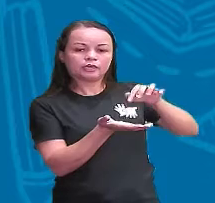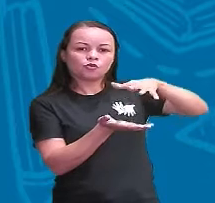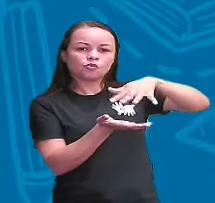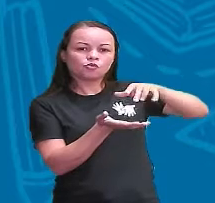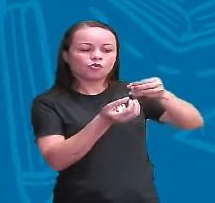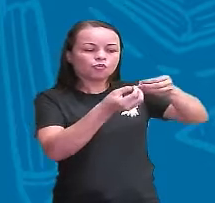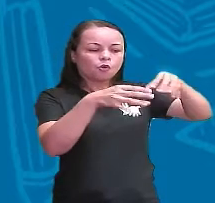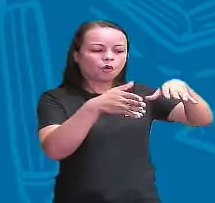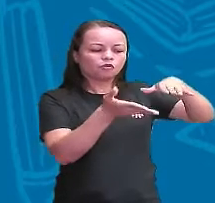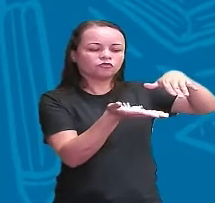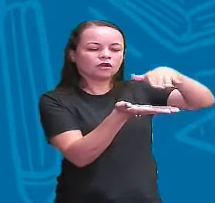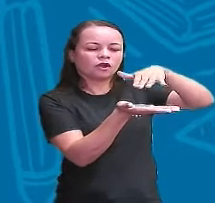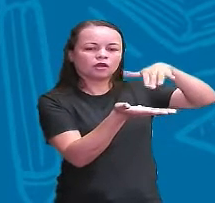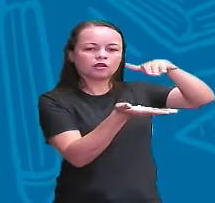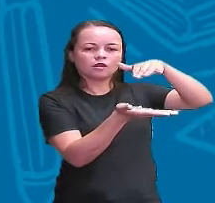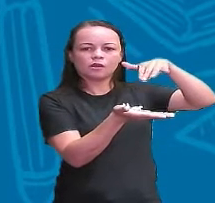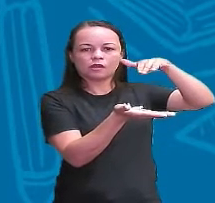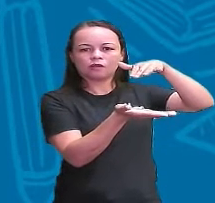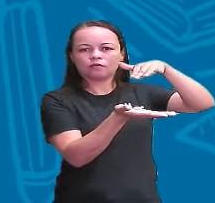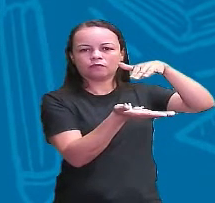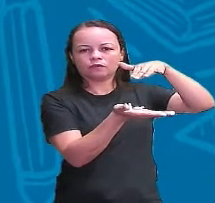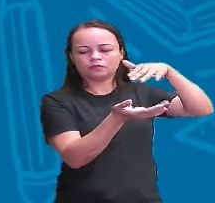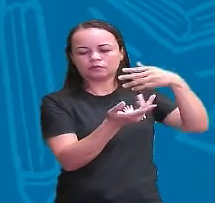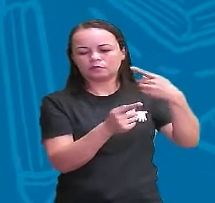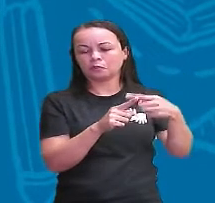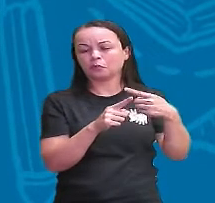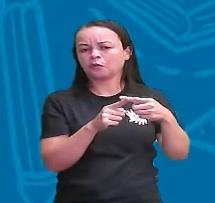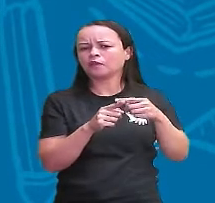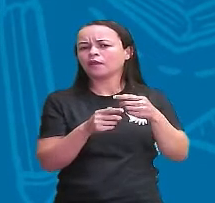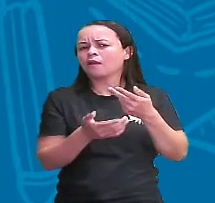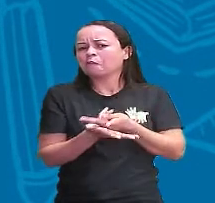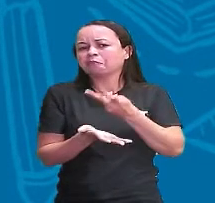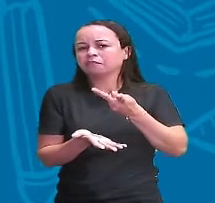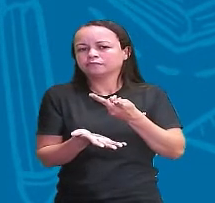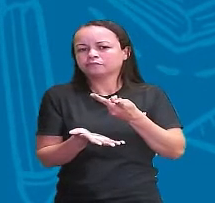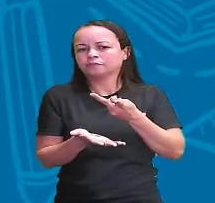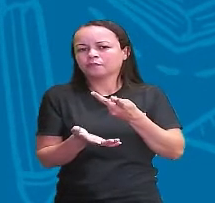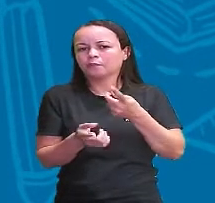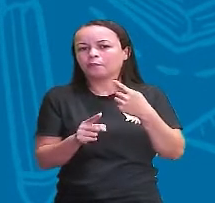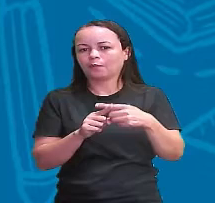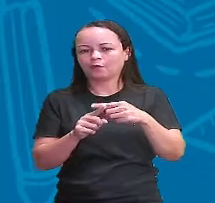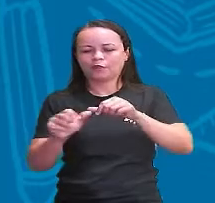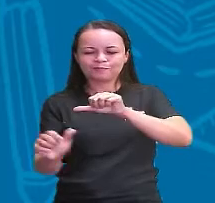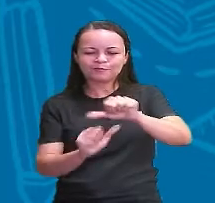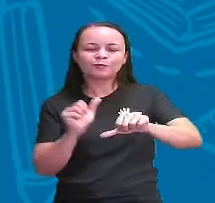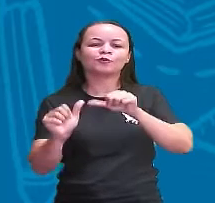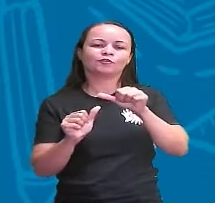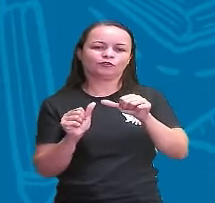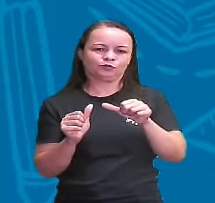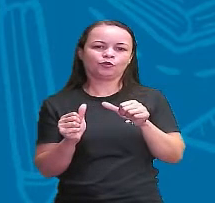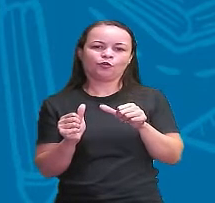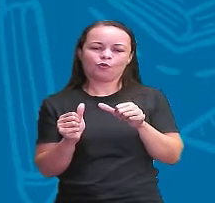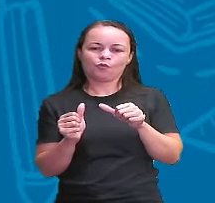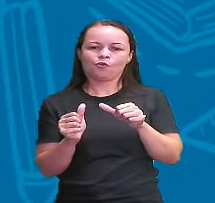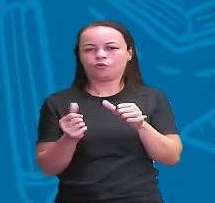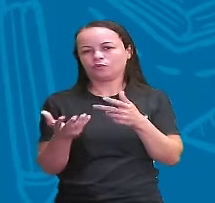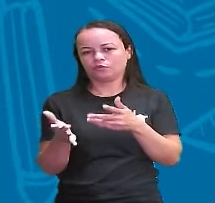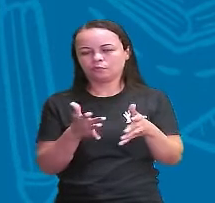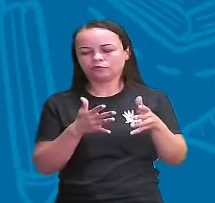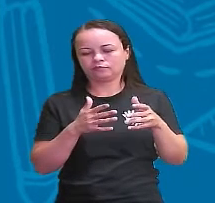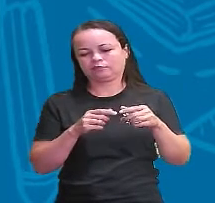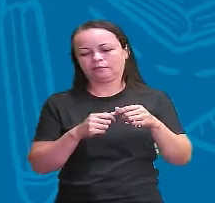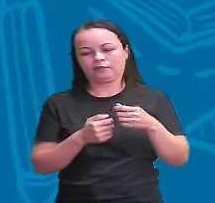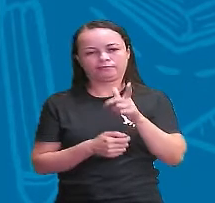na superfície. Por que isso aconteceu? Porque a gente mudou a densidade da água, tá certo? No caso da água que